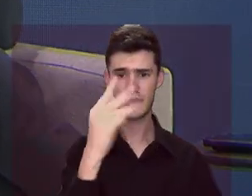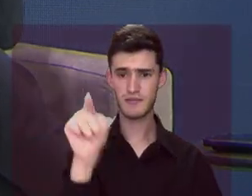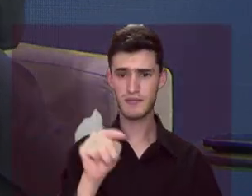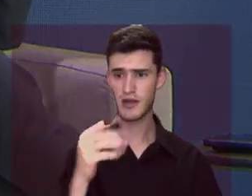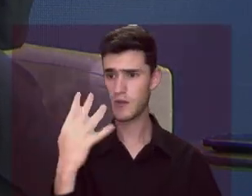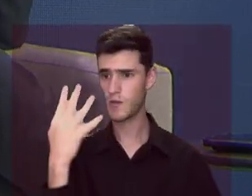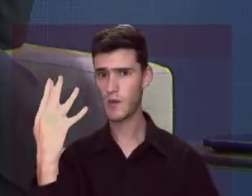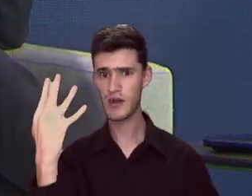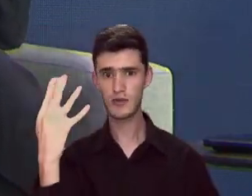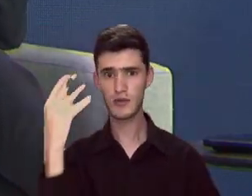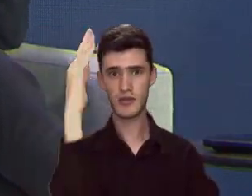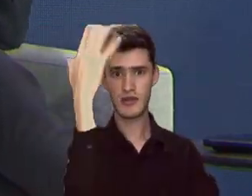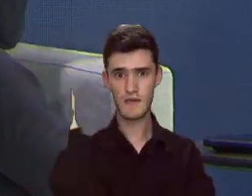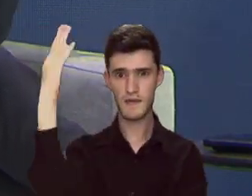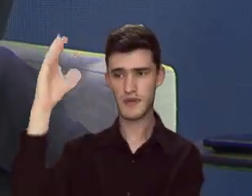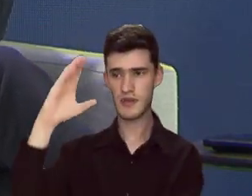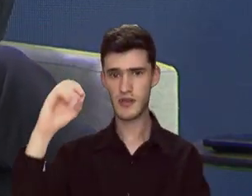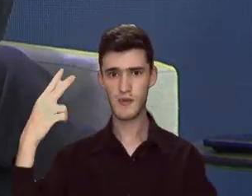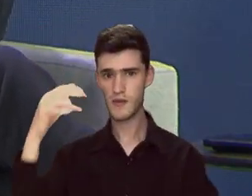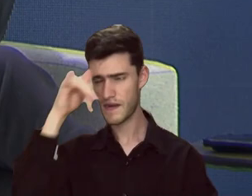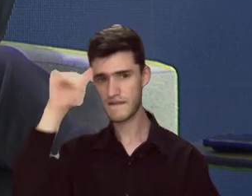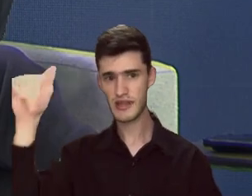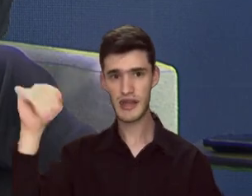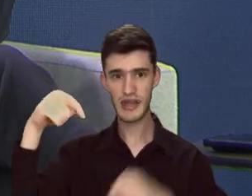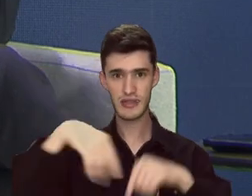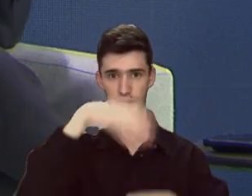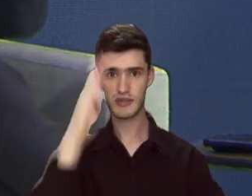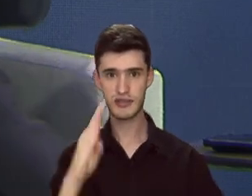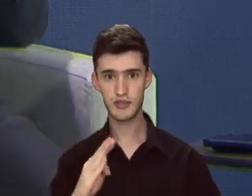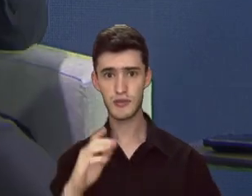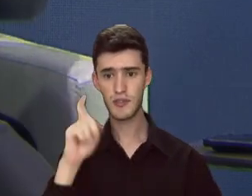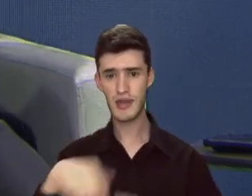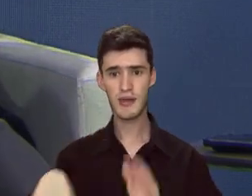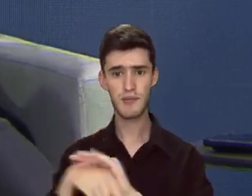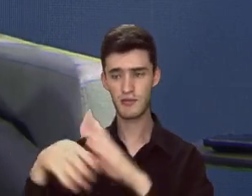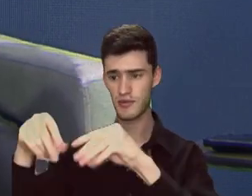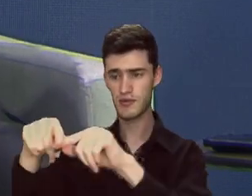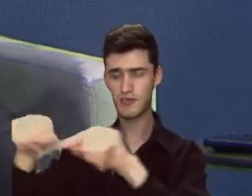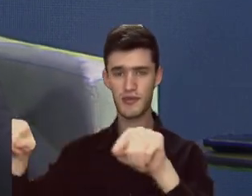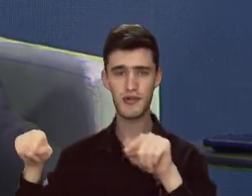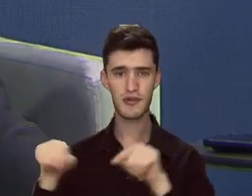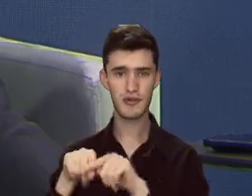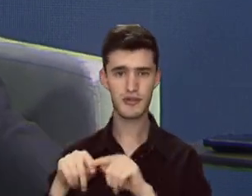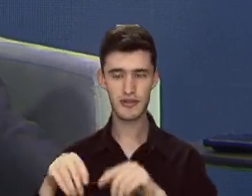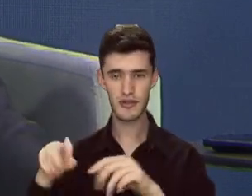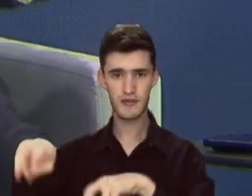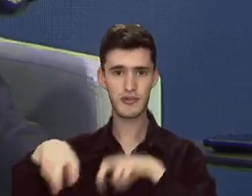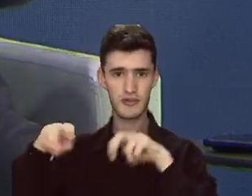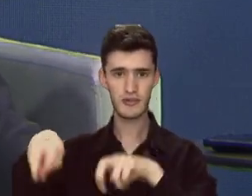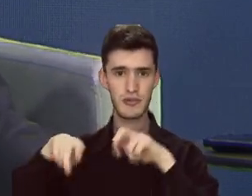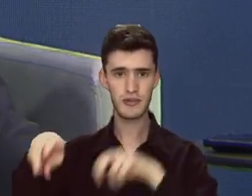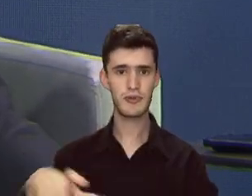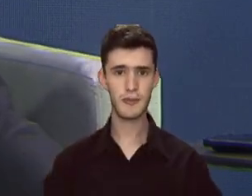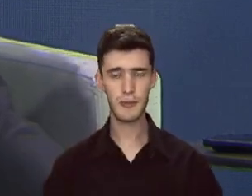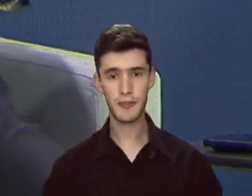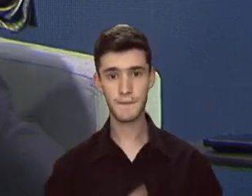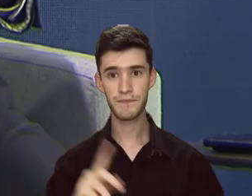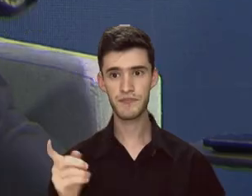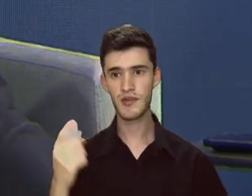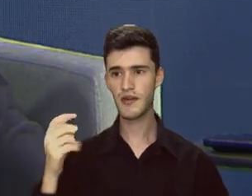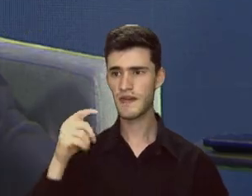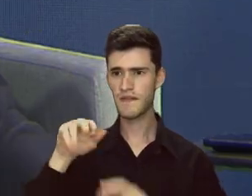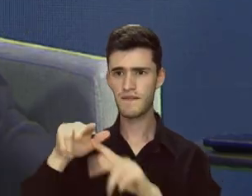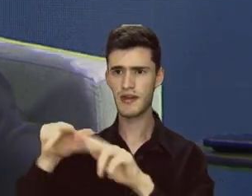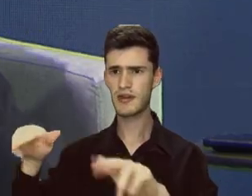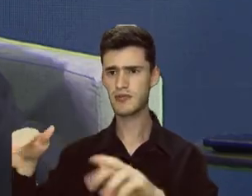e uso da Terra Então até nisso a gente tem uma certa vantagem a hora que a gente resolve questões de agricultura e deficiência